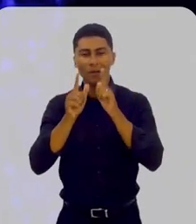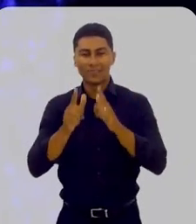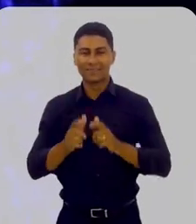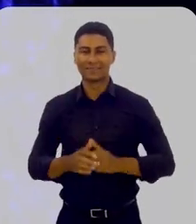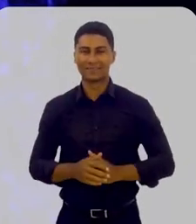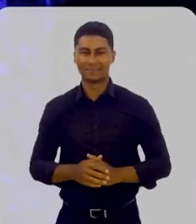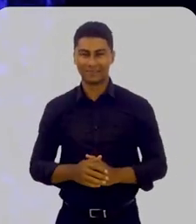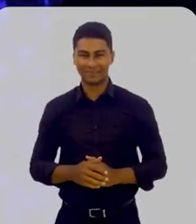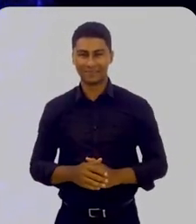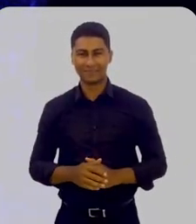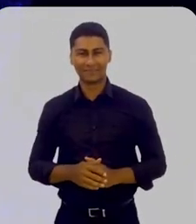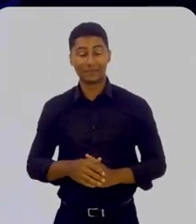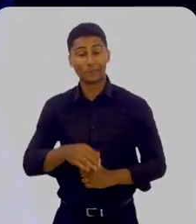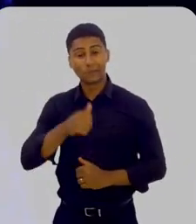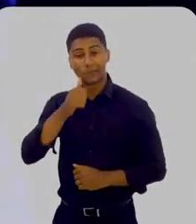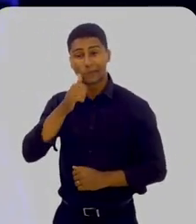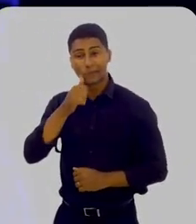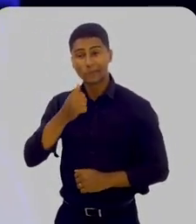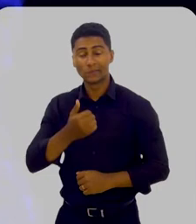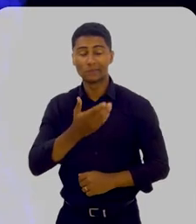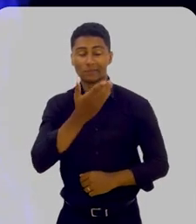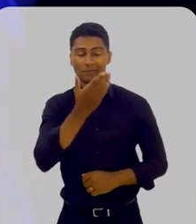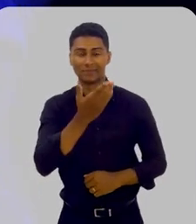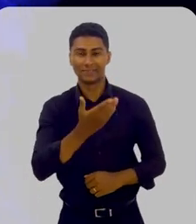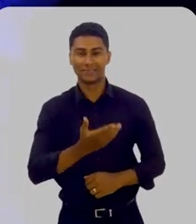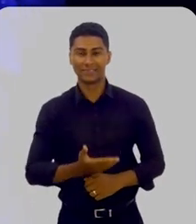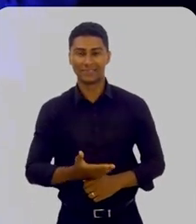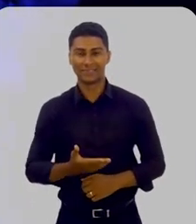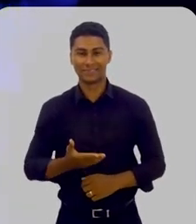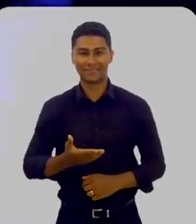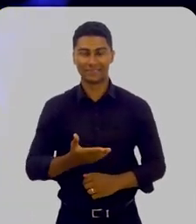É a menina